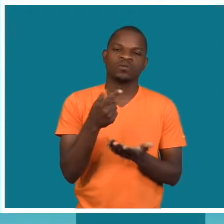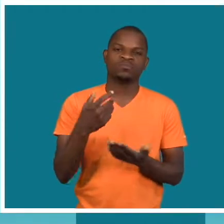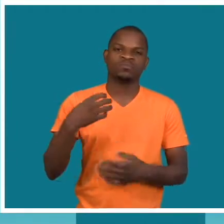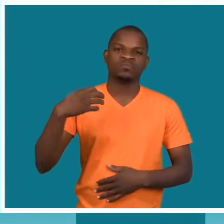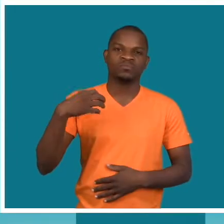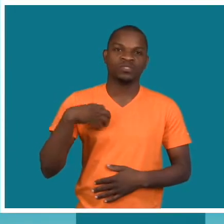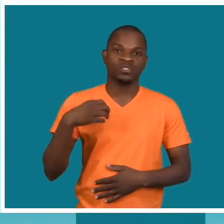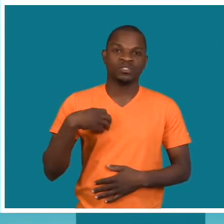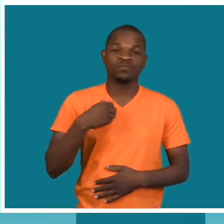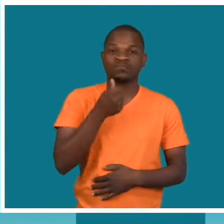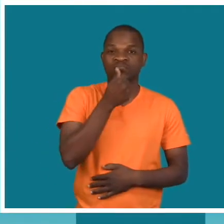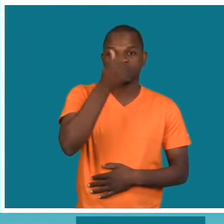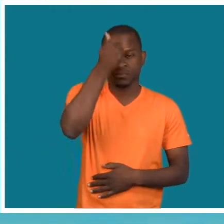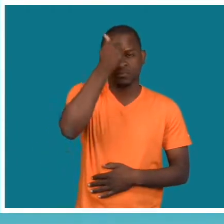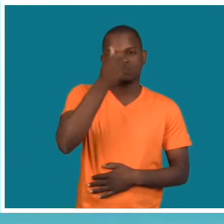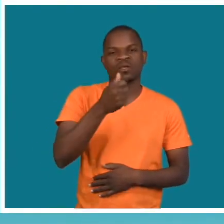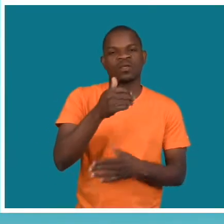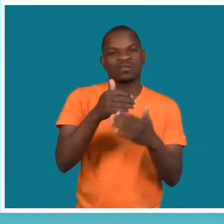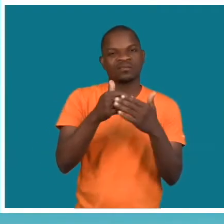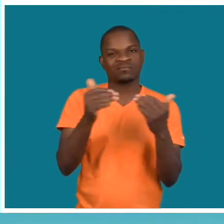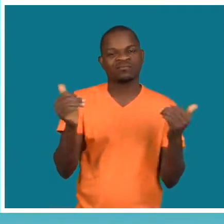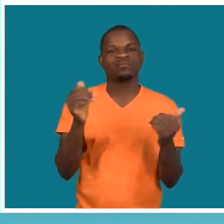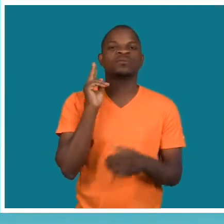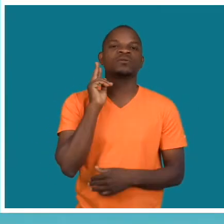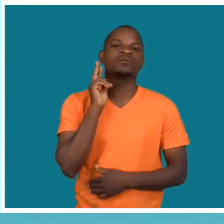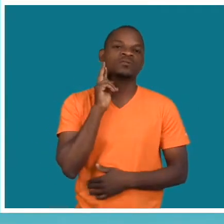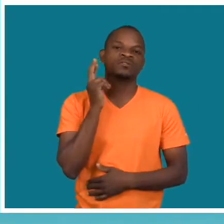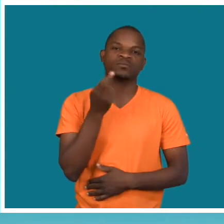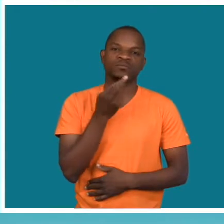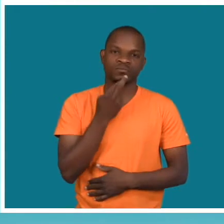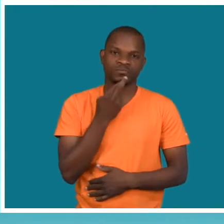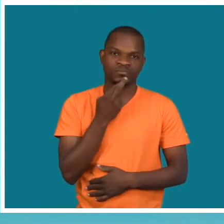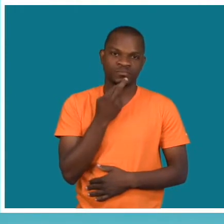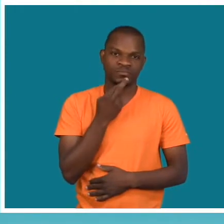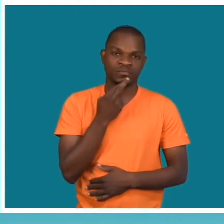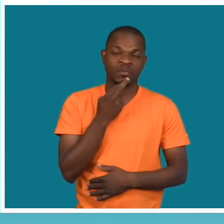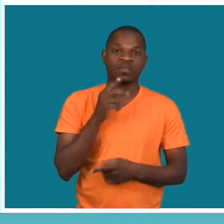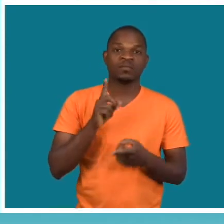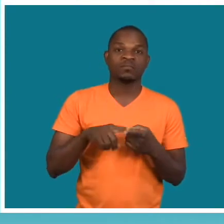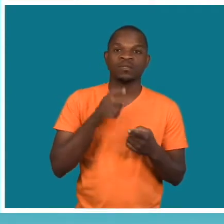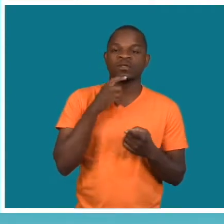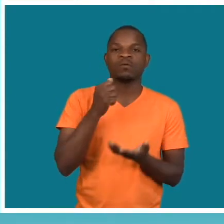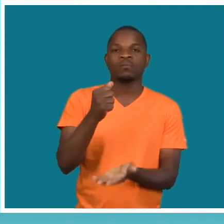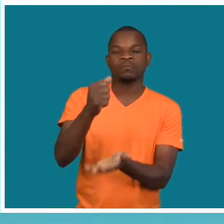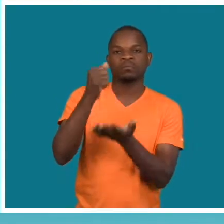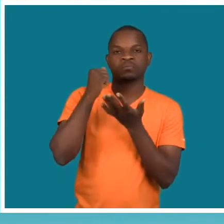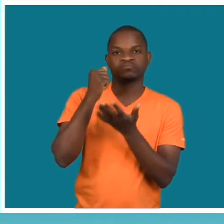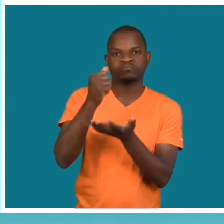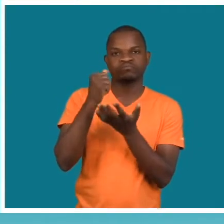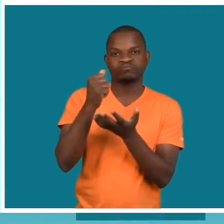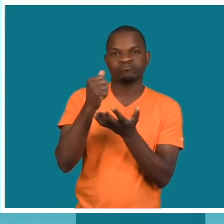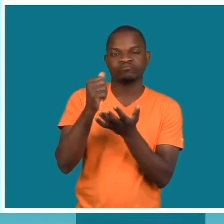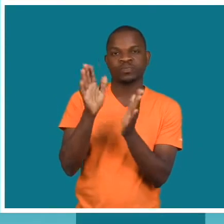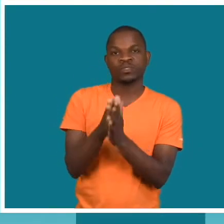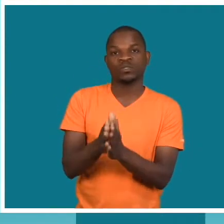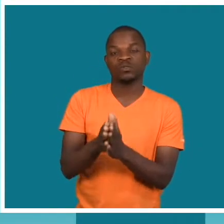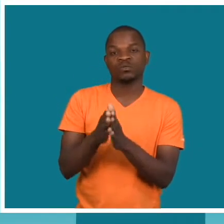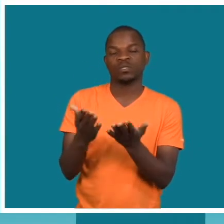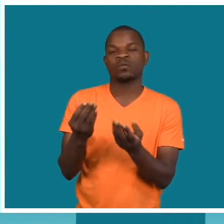despacho, do Ministério da Defesa, diz a mesma coisa e que não tinham